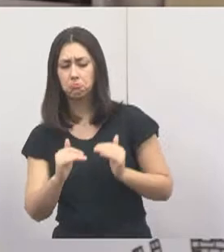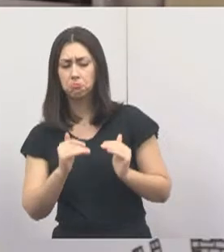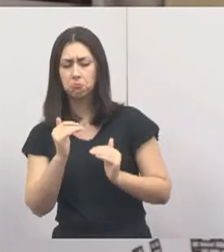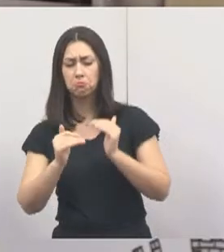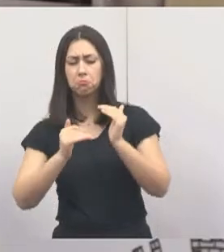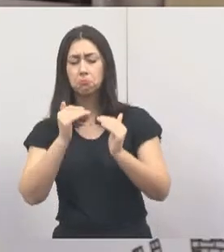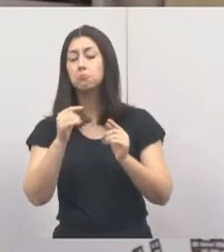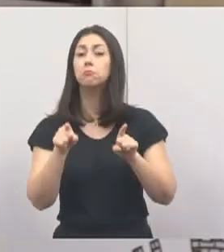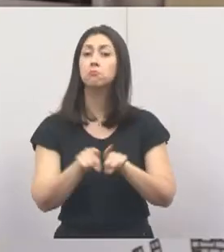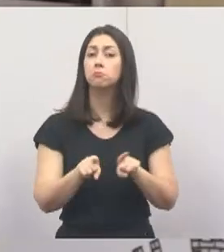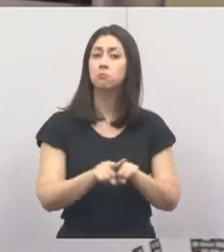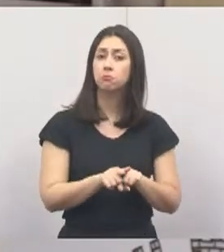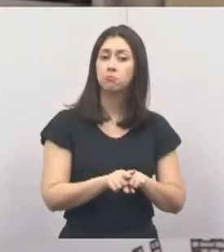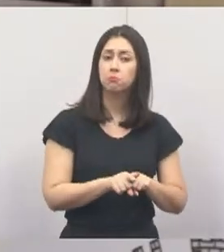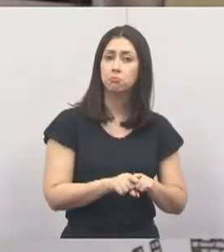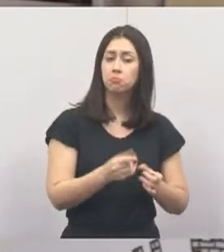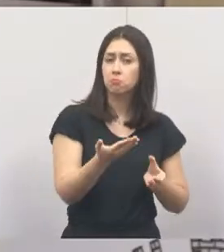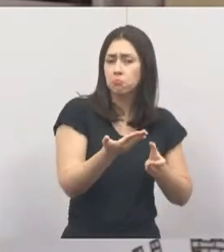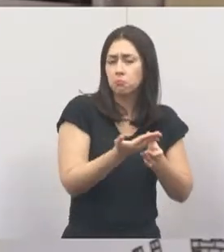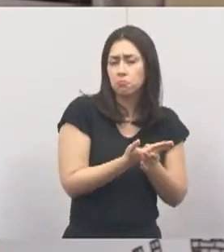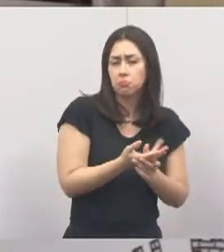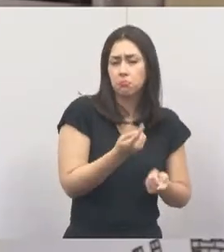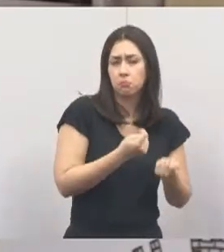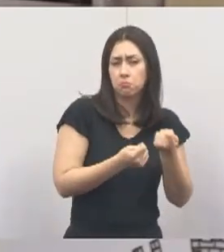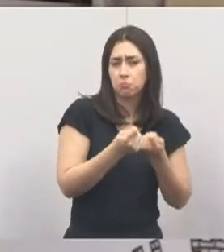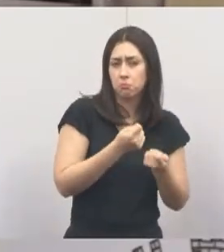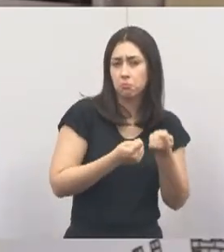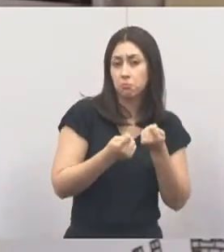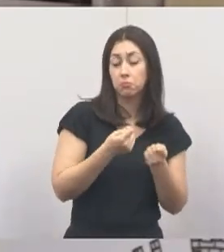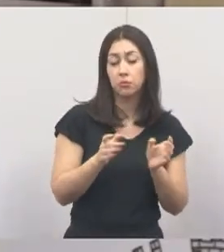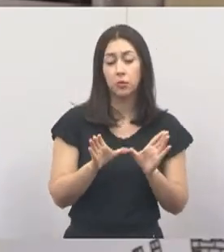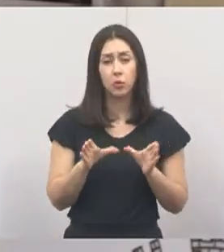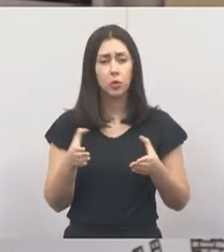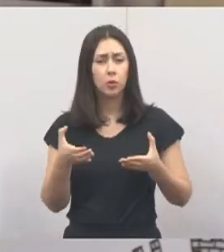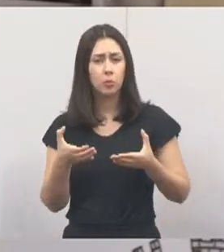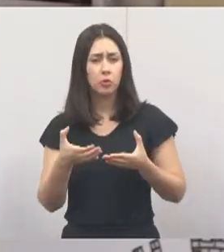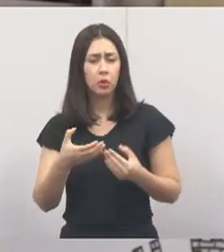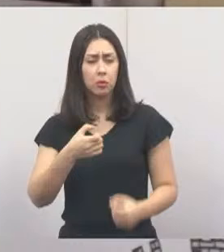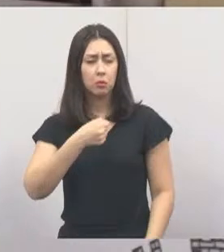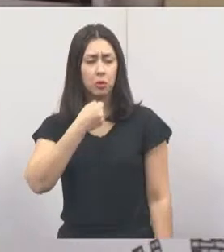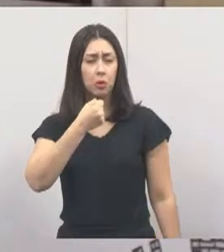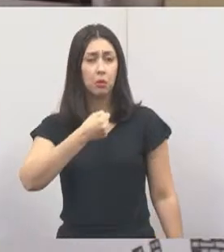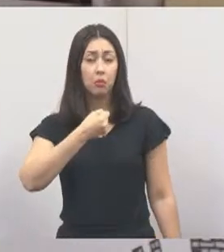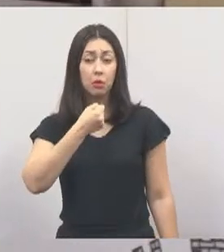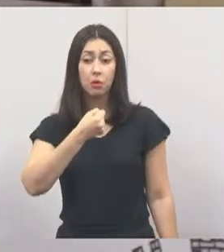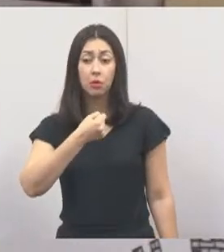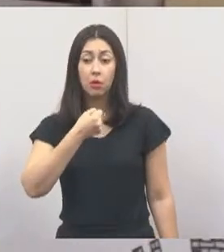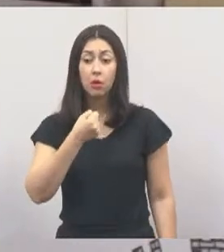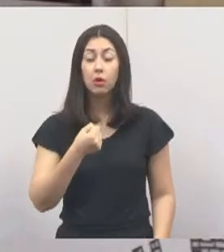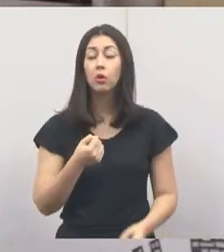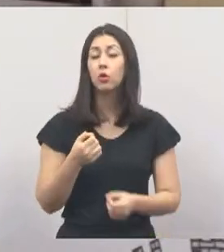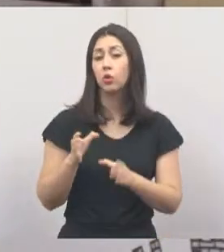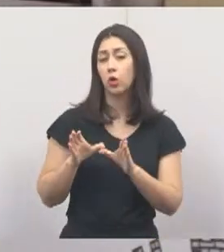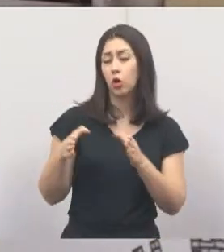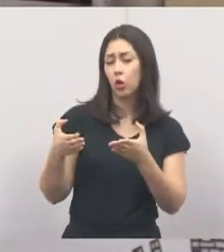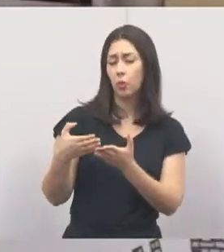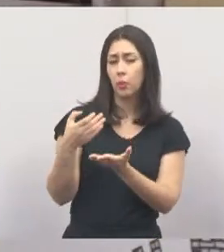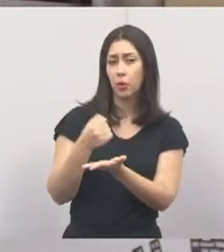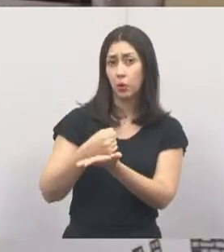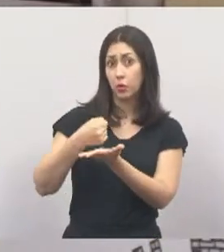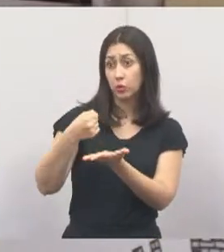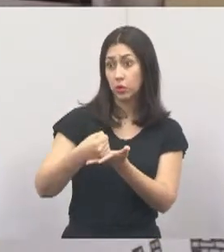e para processo administrativo, da comissão de cerimonial, da comissão de contratação,